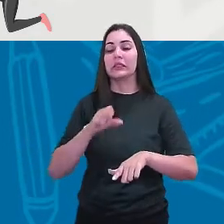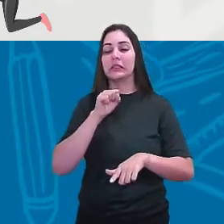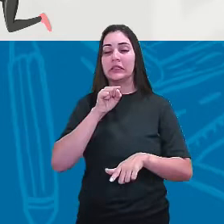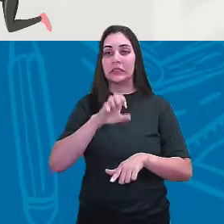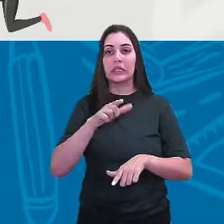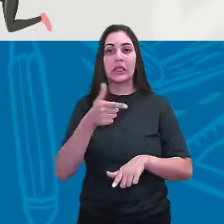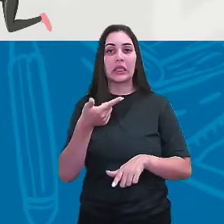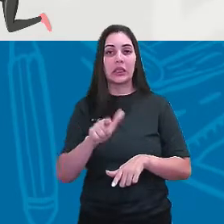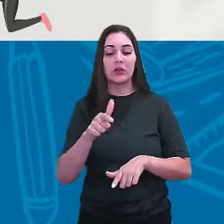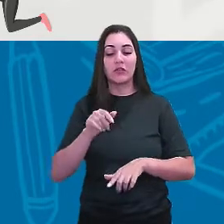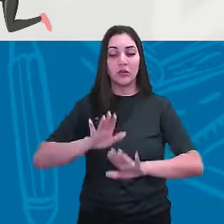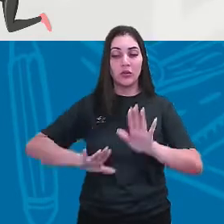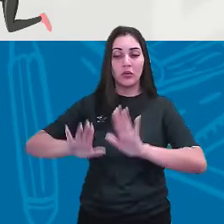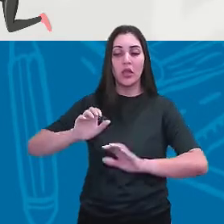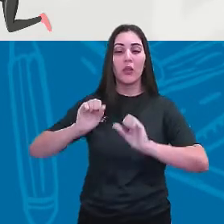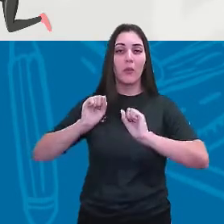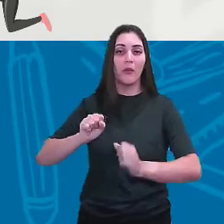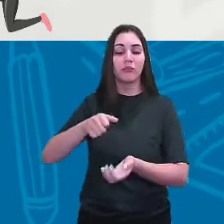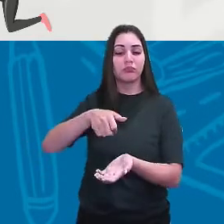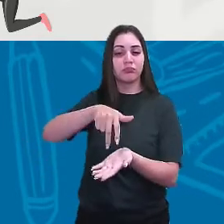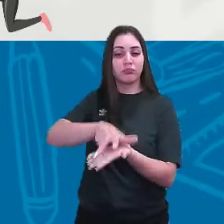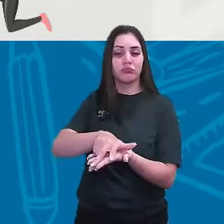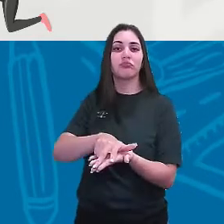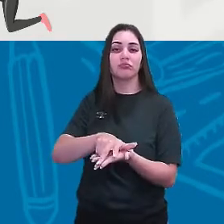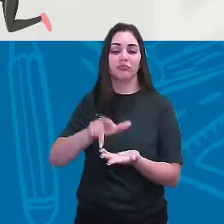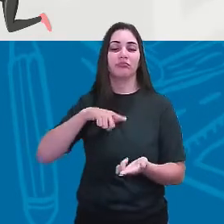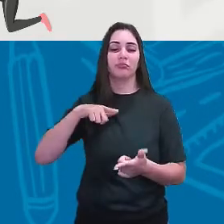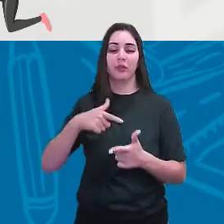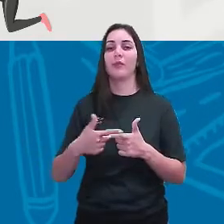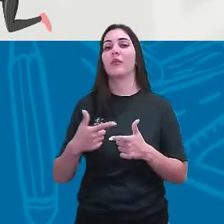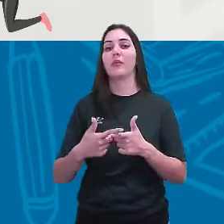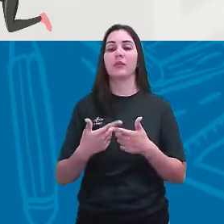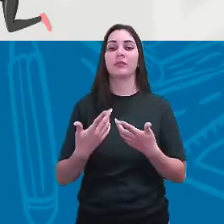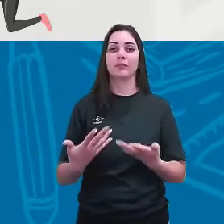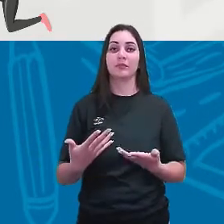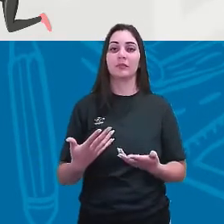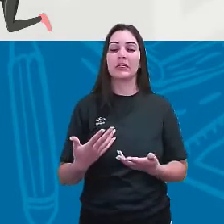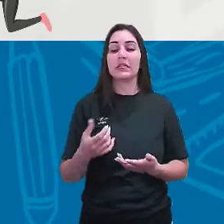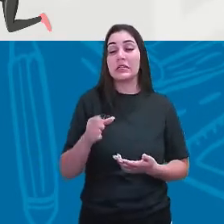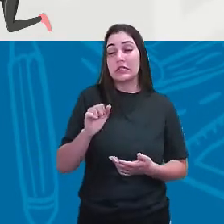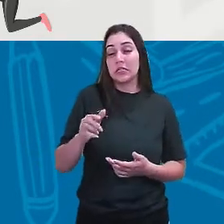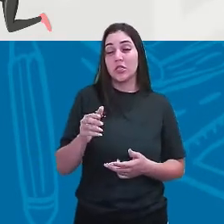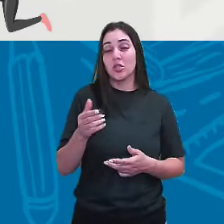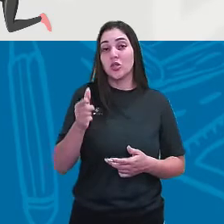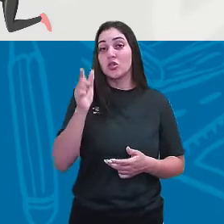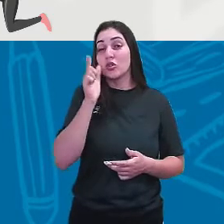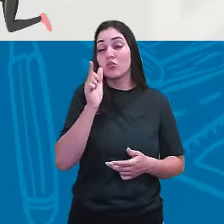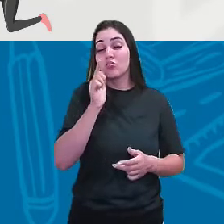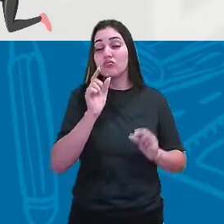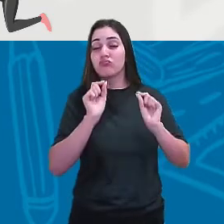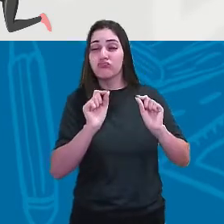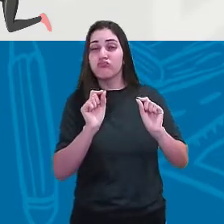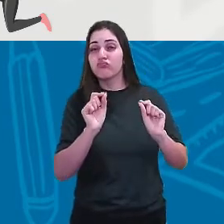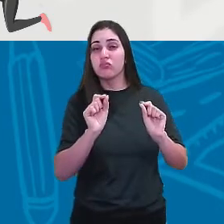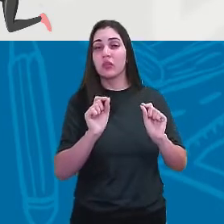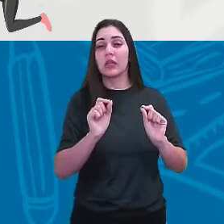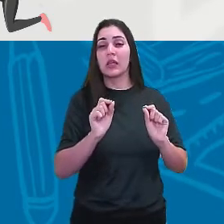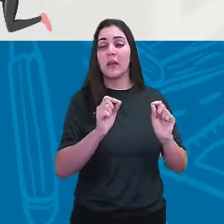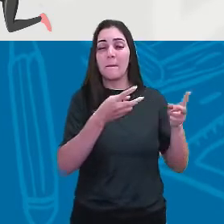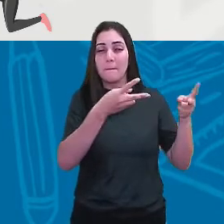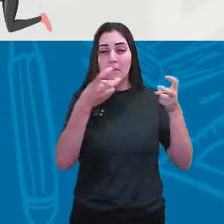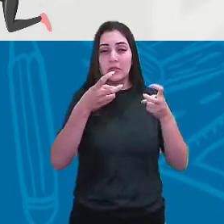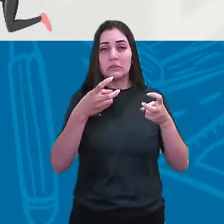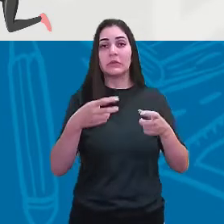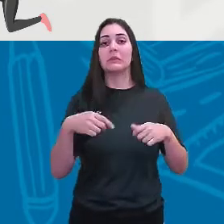pode escorregar, cair e se acidentar. Daí, né, apesar da gente não poder prever, a gente pode, né, tomar as